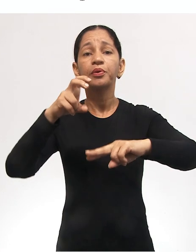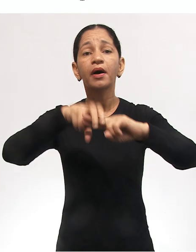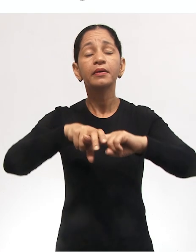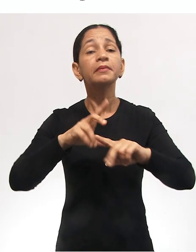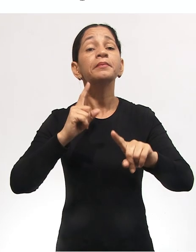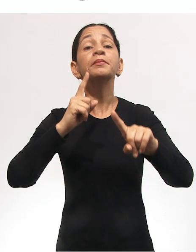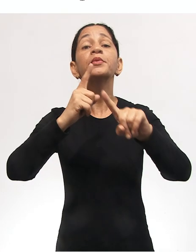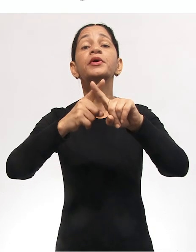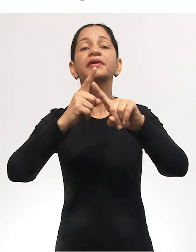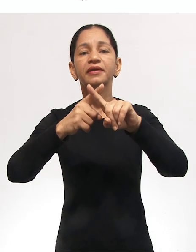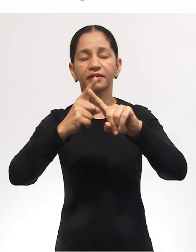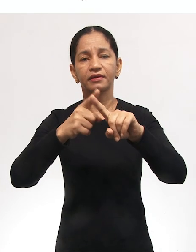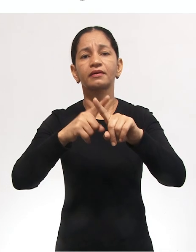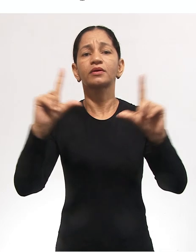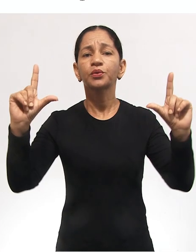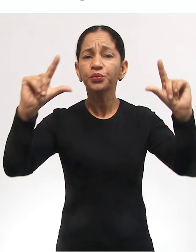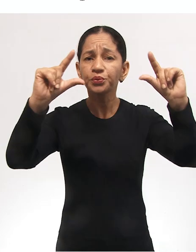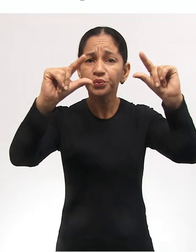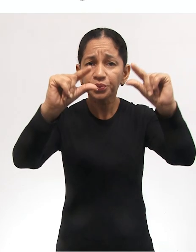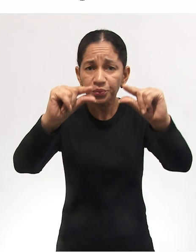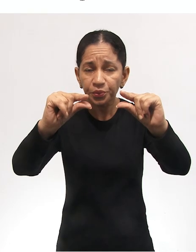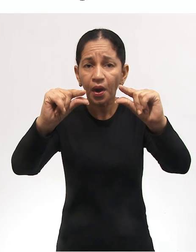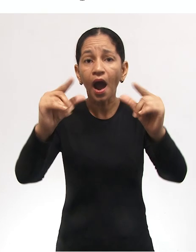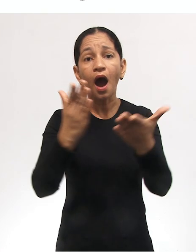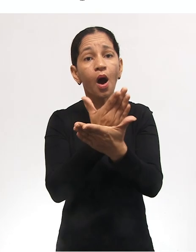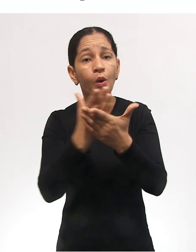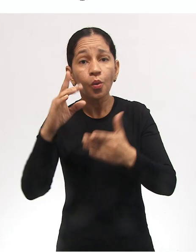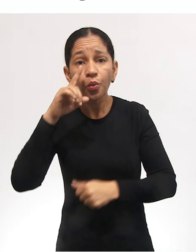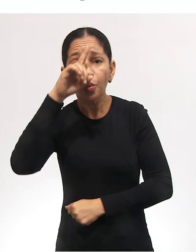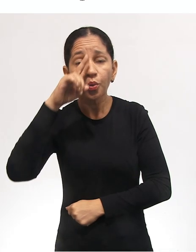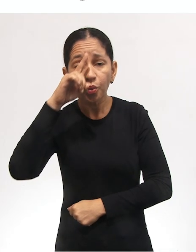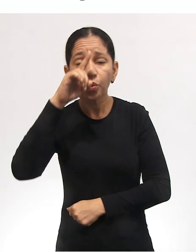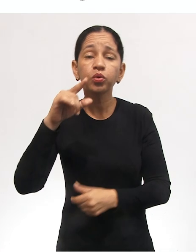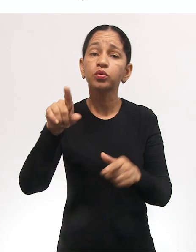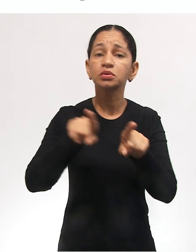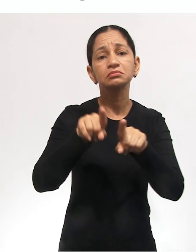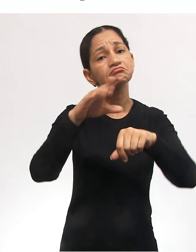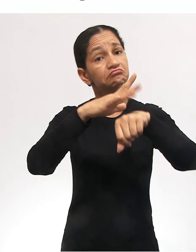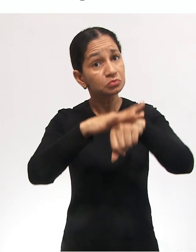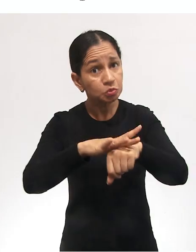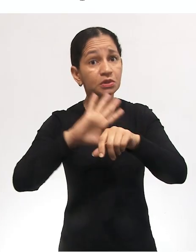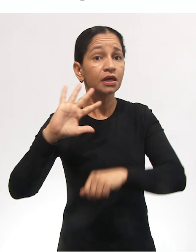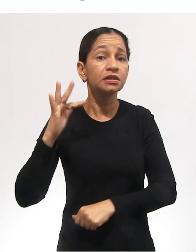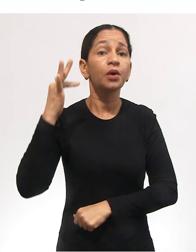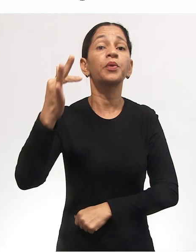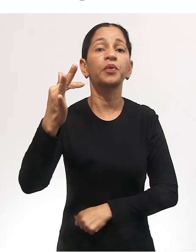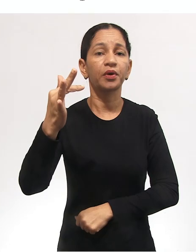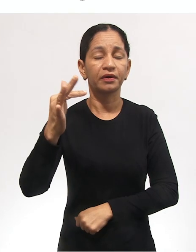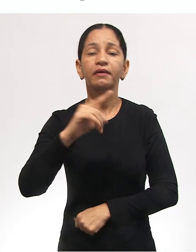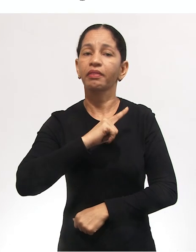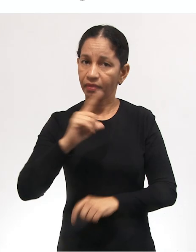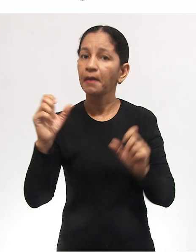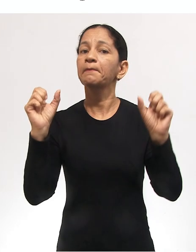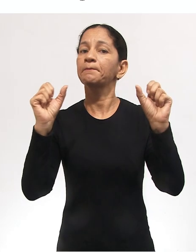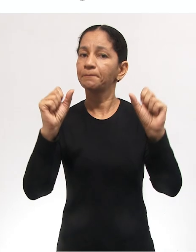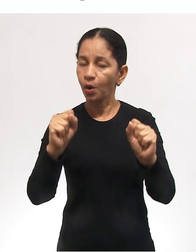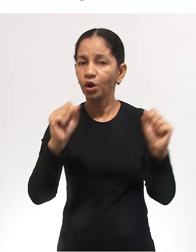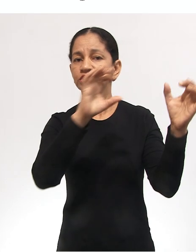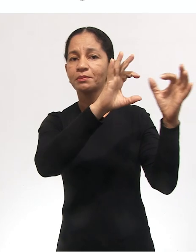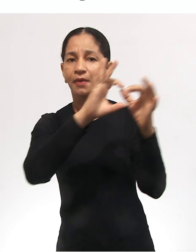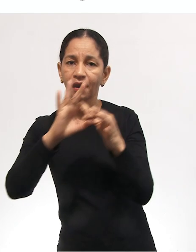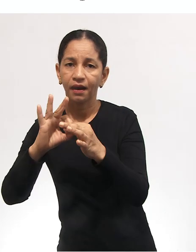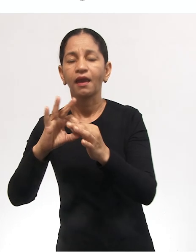vai reduzir certos riscos e possíveis lesões ou doenças que estão relacionados com